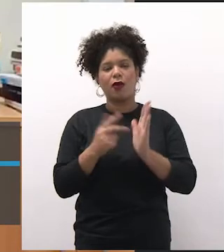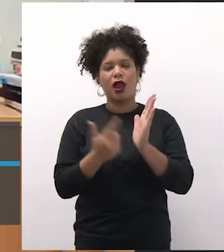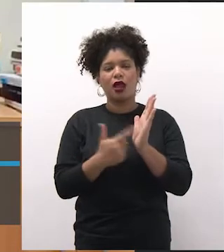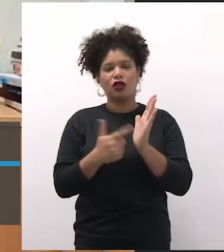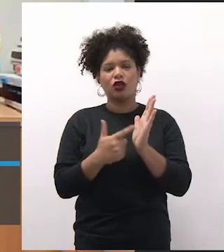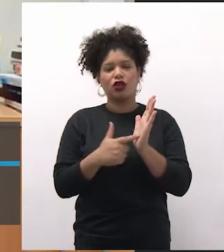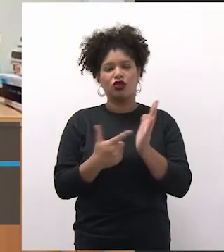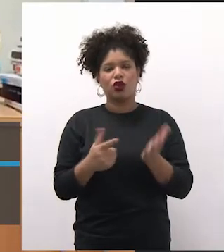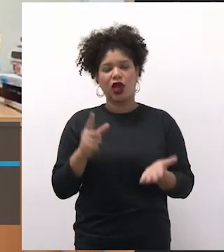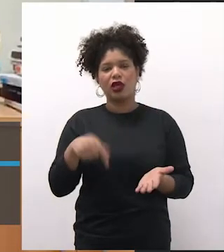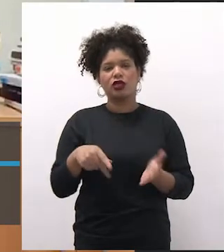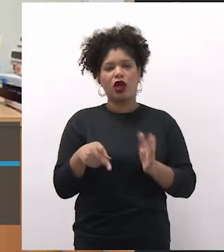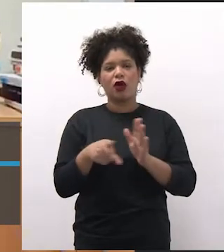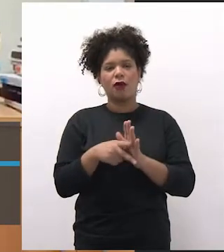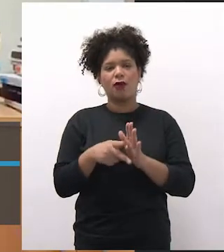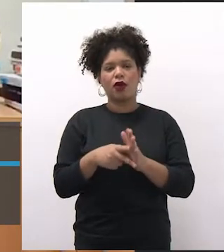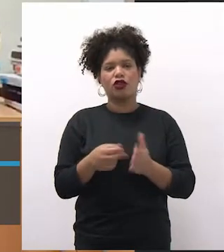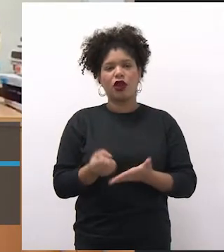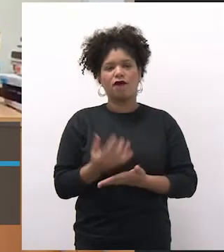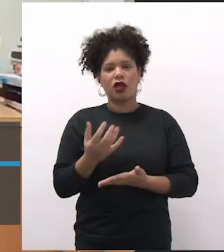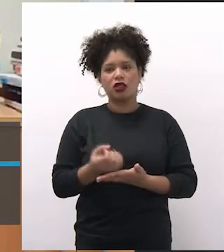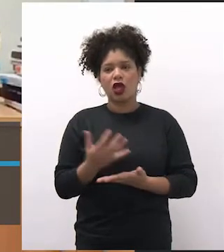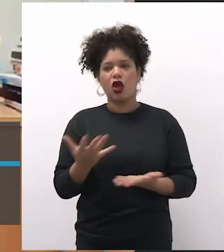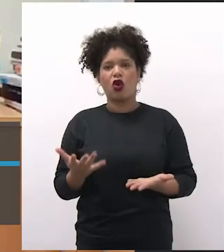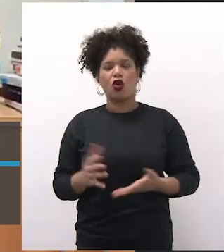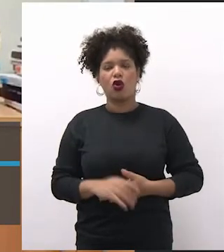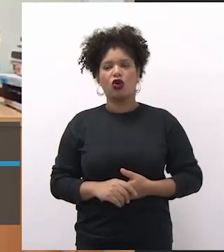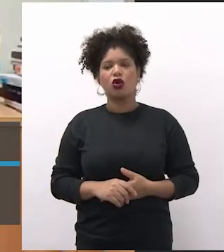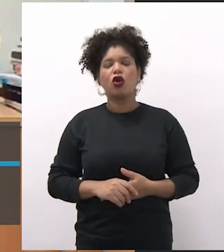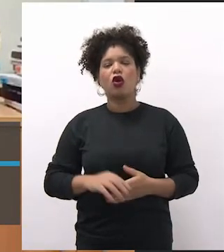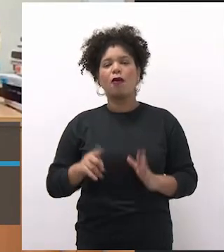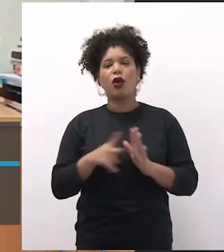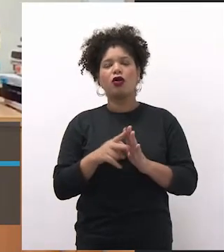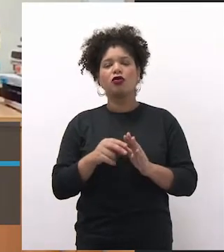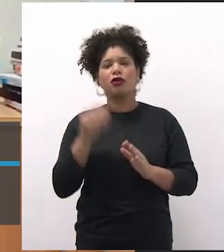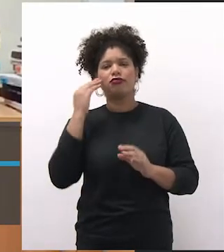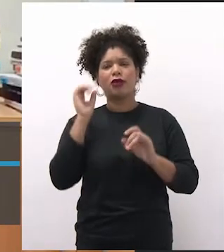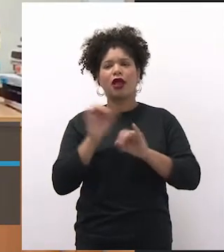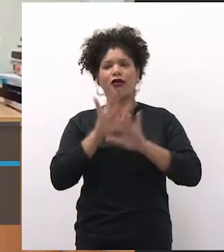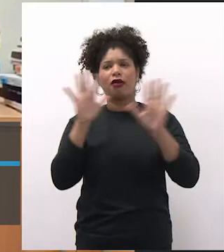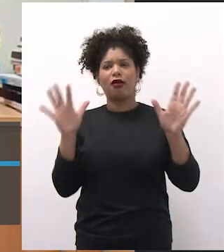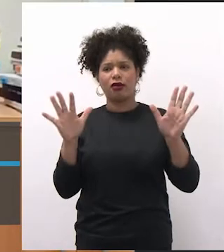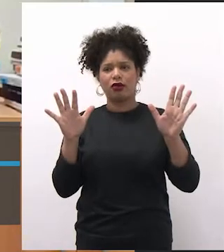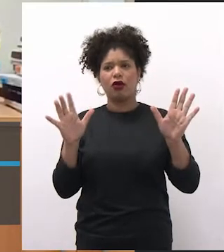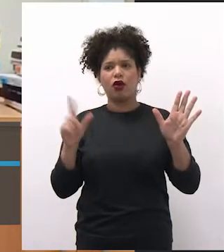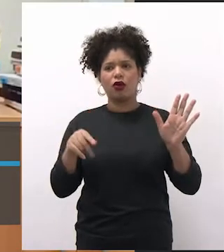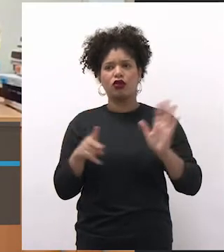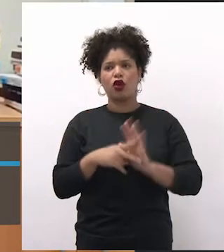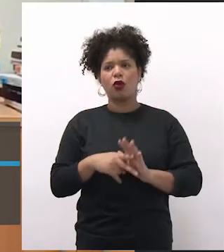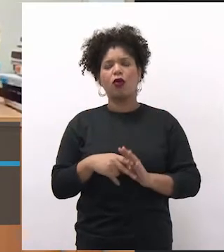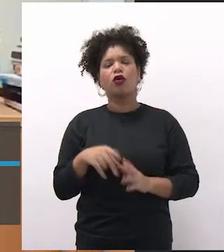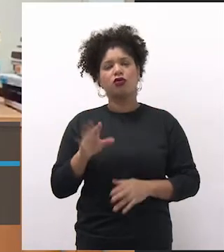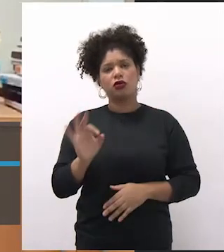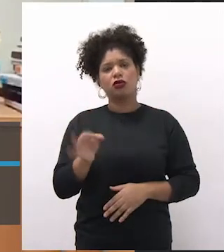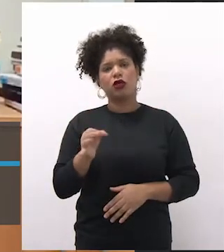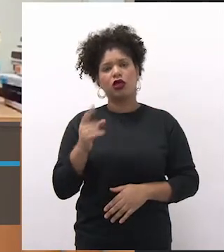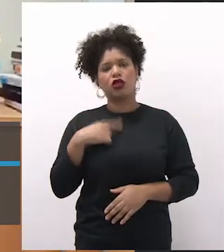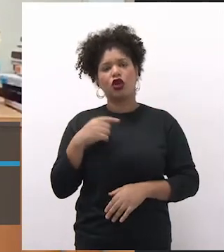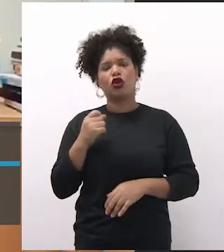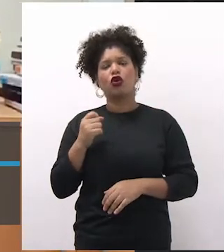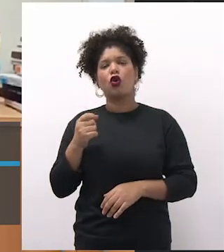ficção, a literatura de não ficção, né, para o esclarecimento, né, que foi o que aconteceu no último encontro